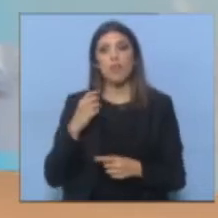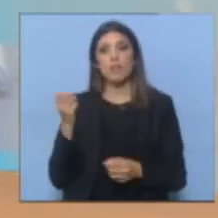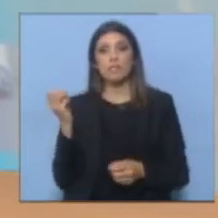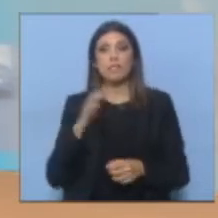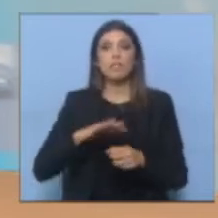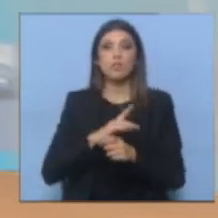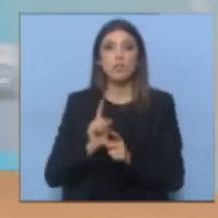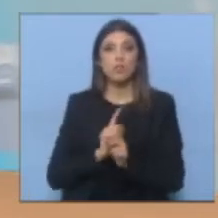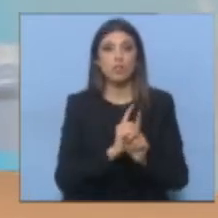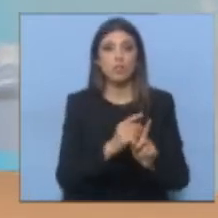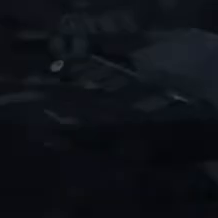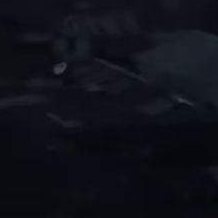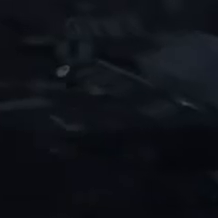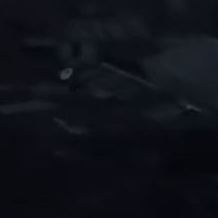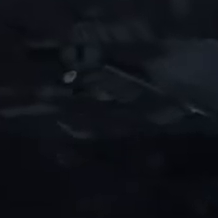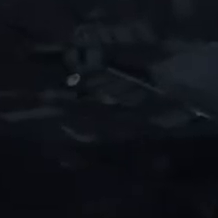que afetam muitos cristãos.